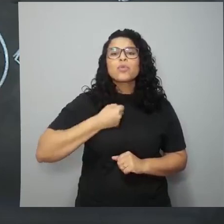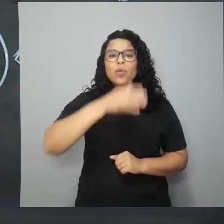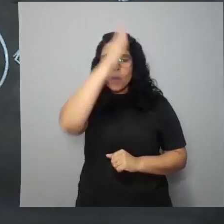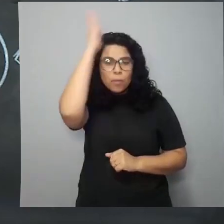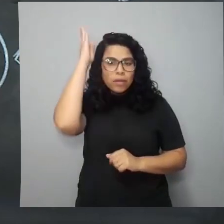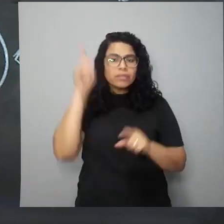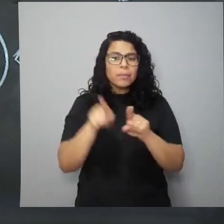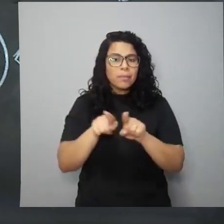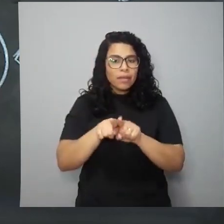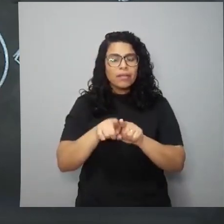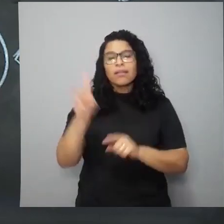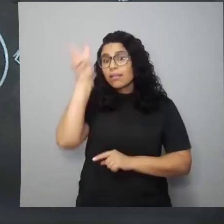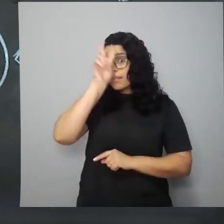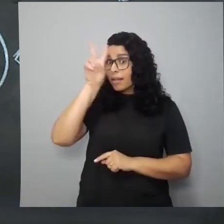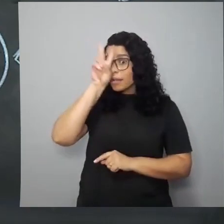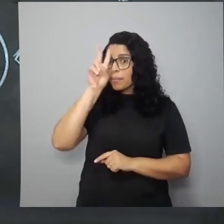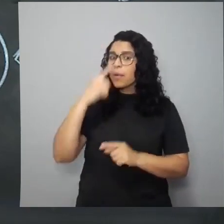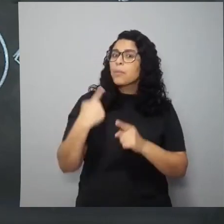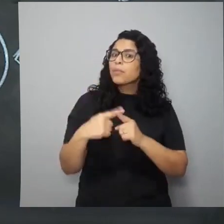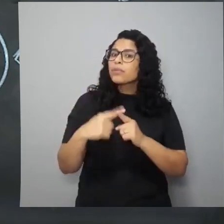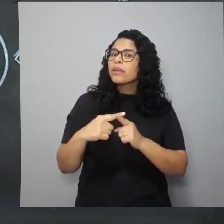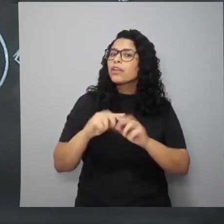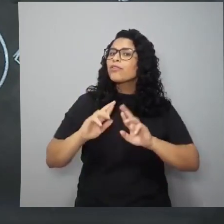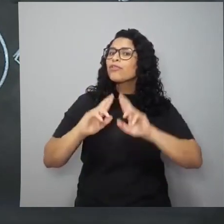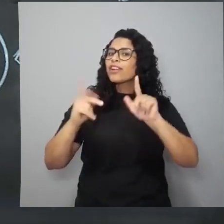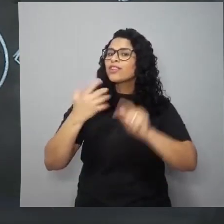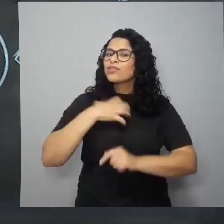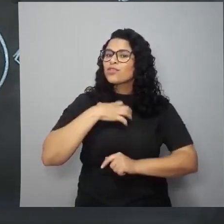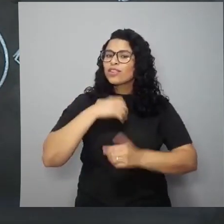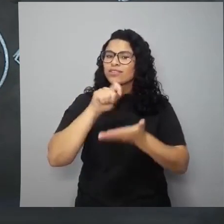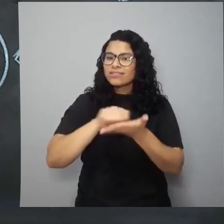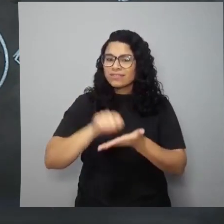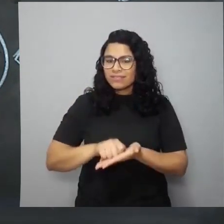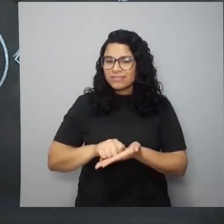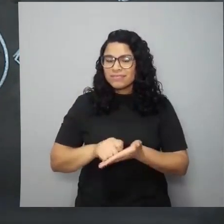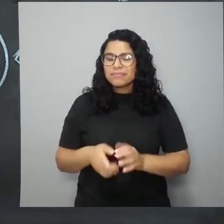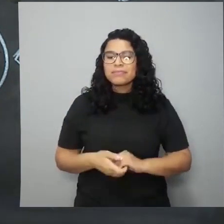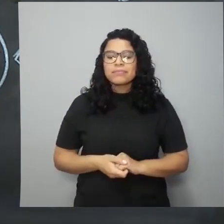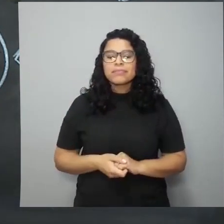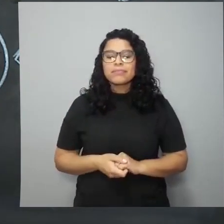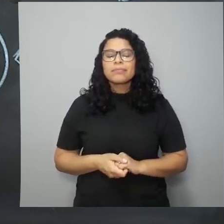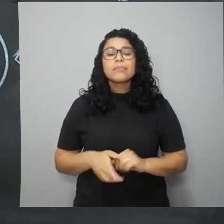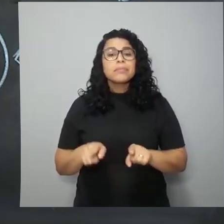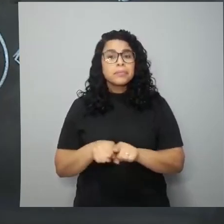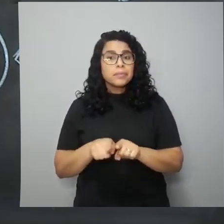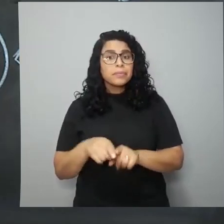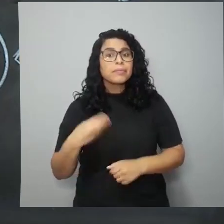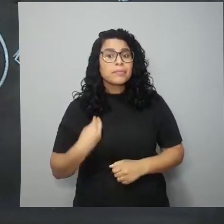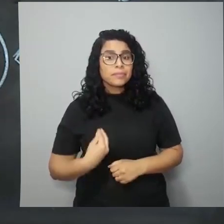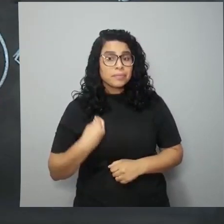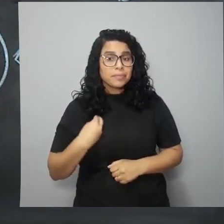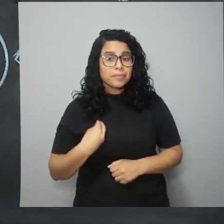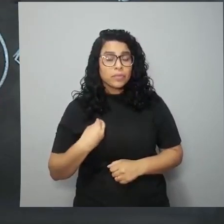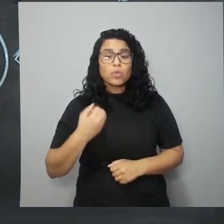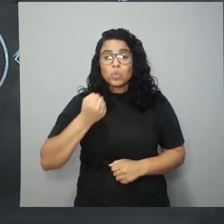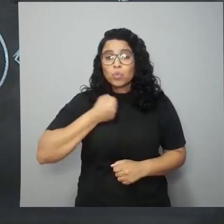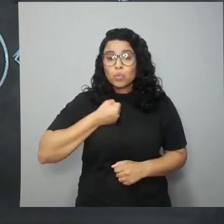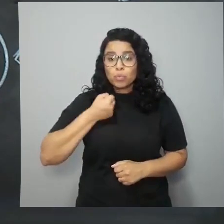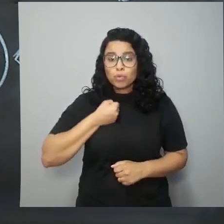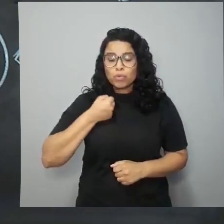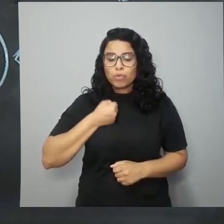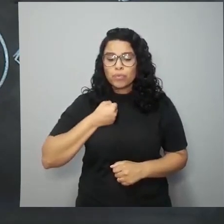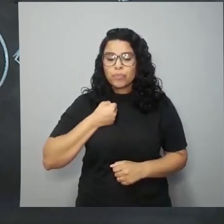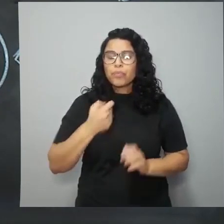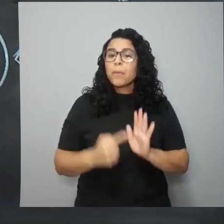também, lembra deles para fazer essa distinção, porque aí você percebe que a grafia também é diferente. E existe a classe dos numerais,